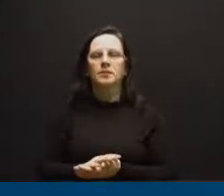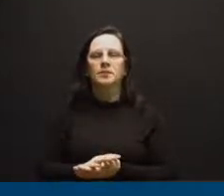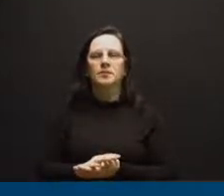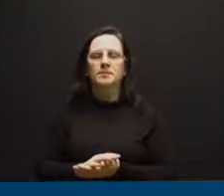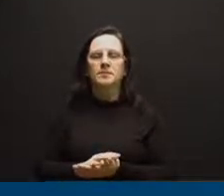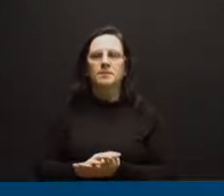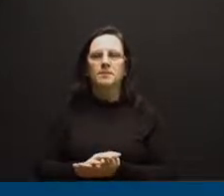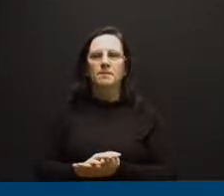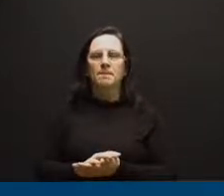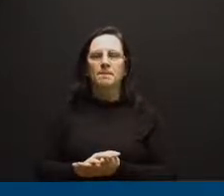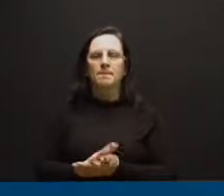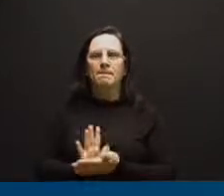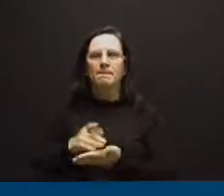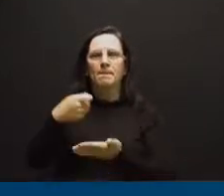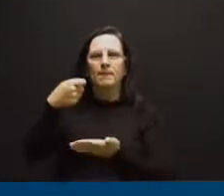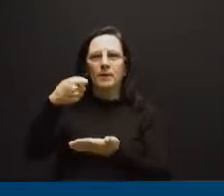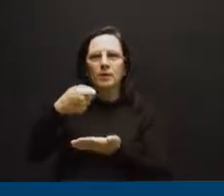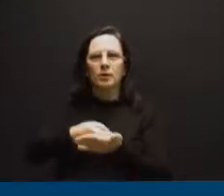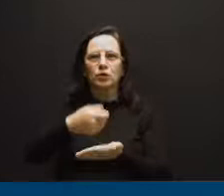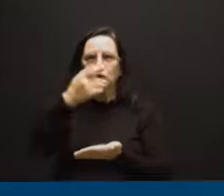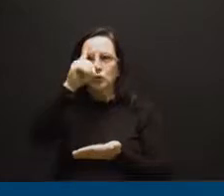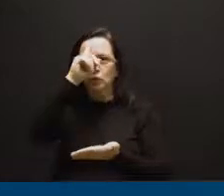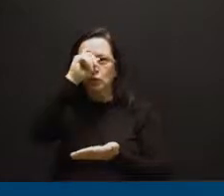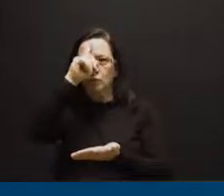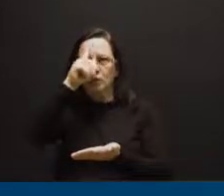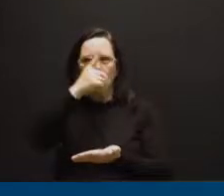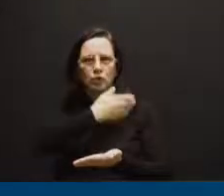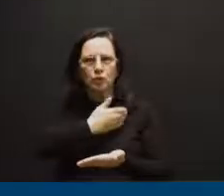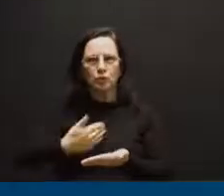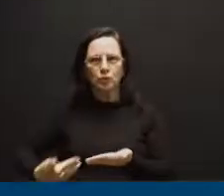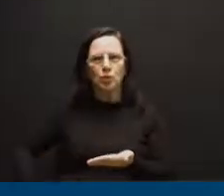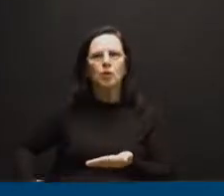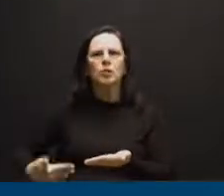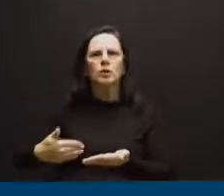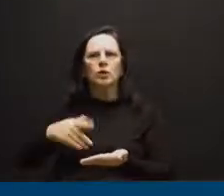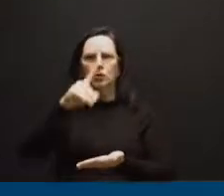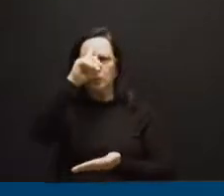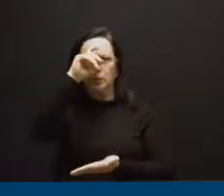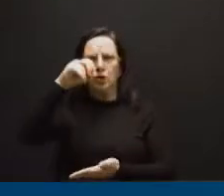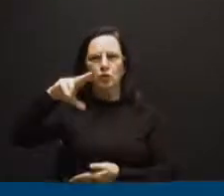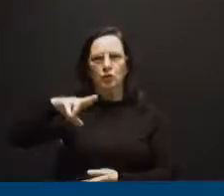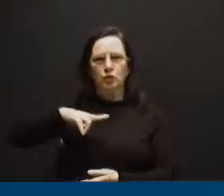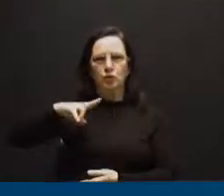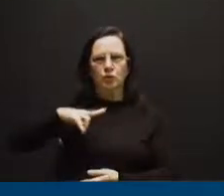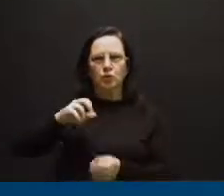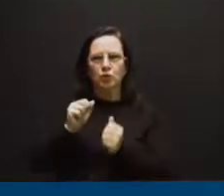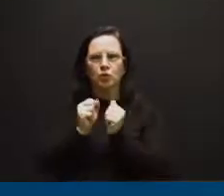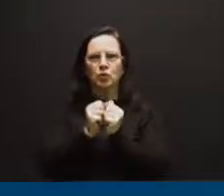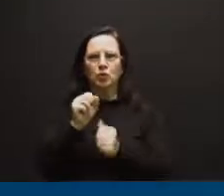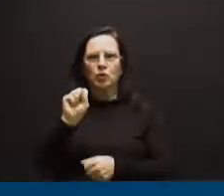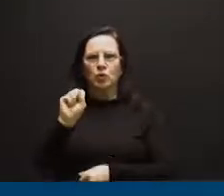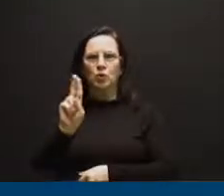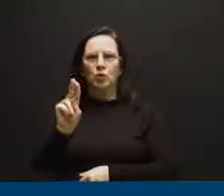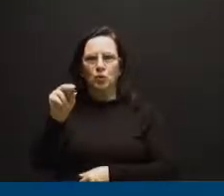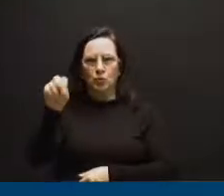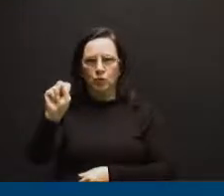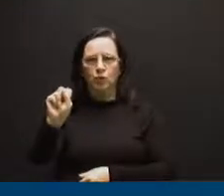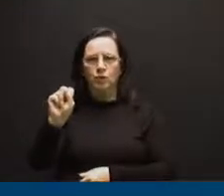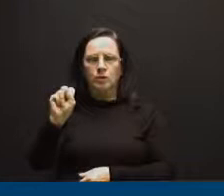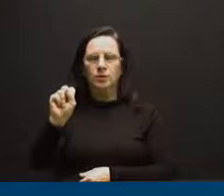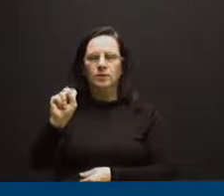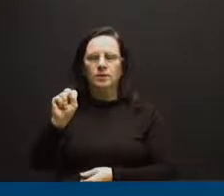a obrigatoriedade dos hospitais públicos e privados conveniados ao sus sistema único de